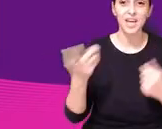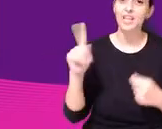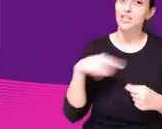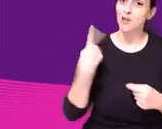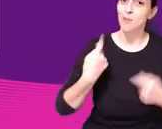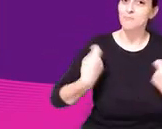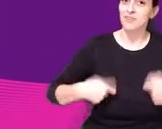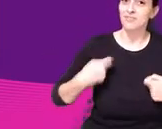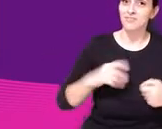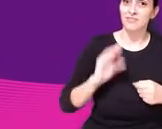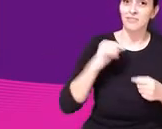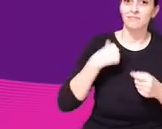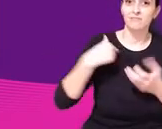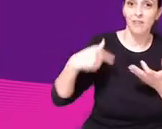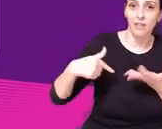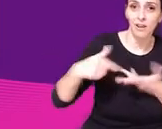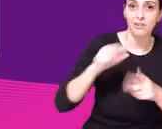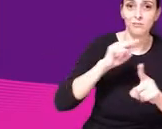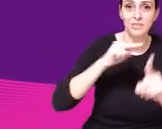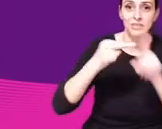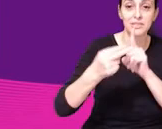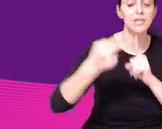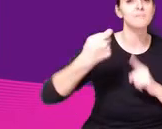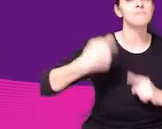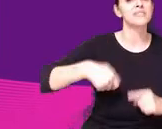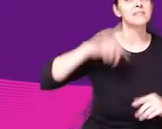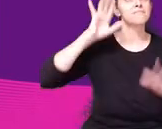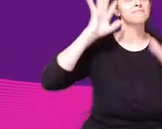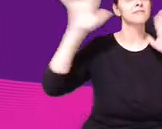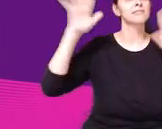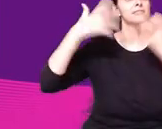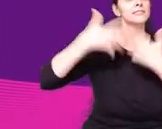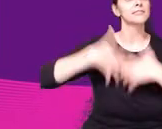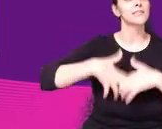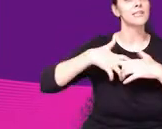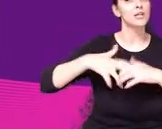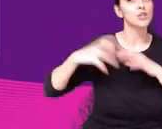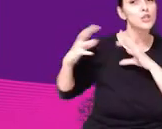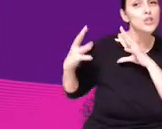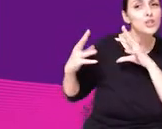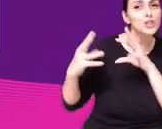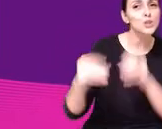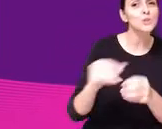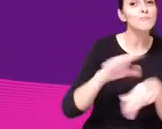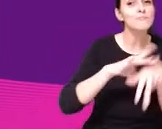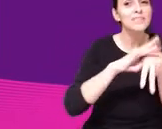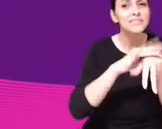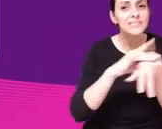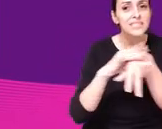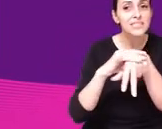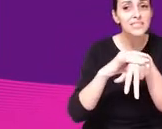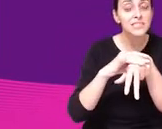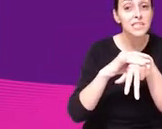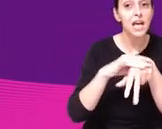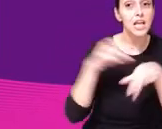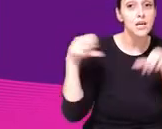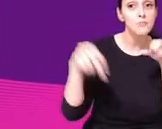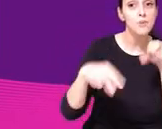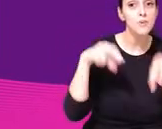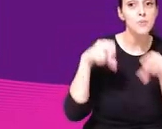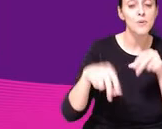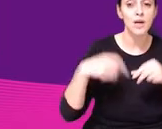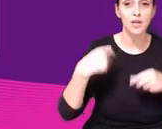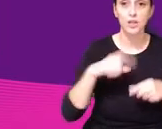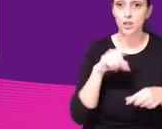dentro das nossas perspectivas, pensar que todos os nossos pacientes que são admitidos, ou nossos